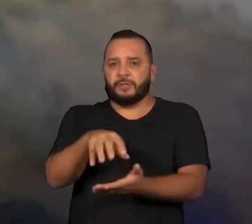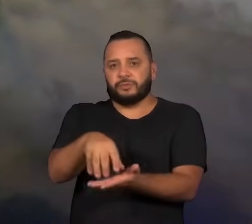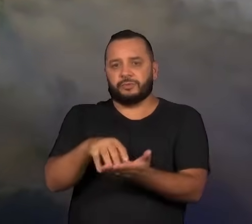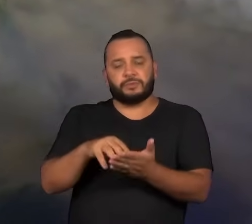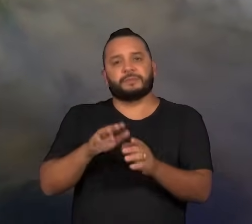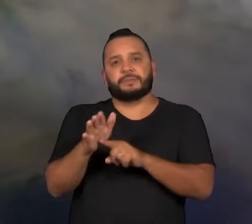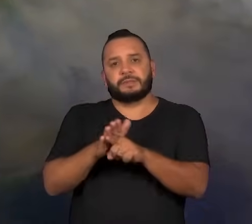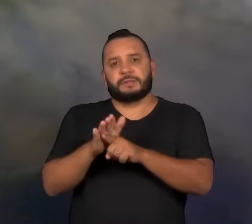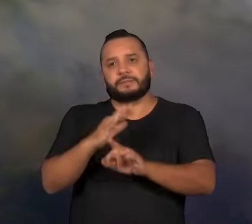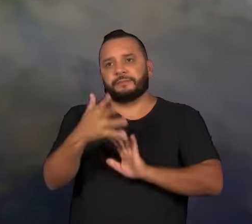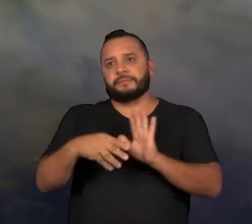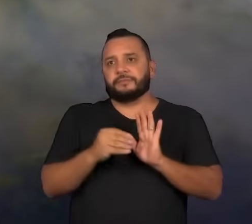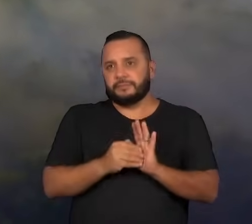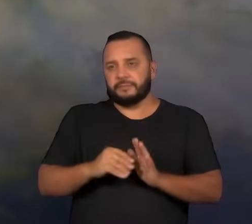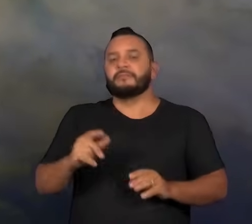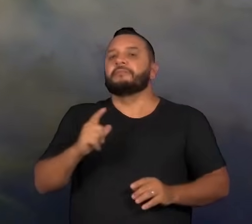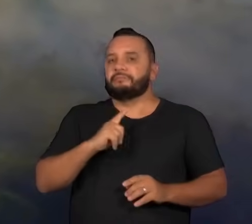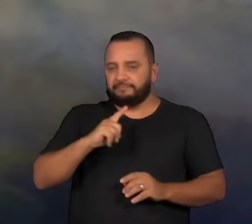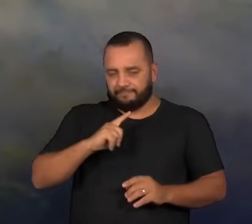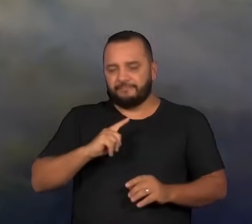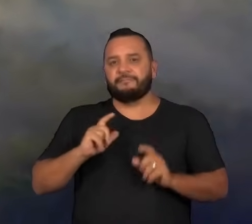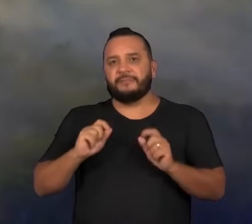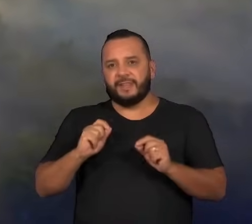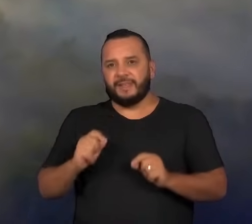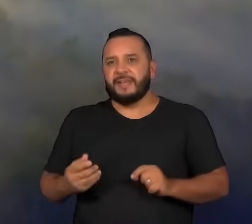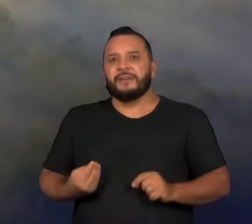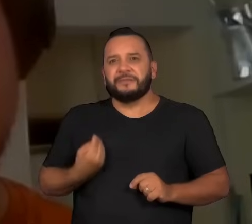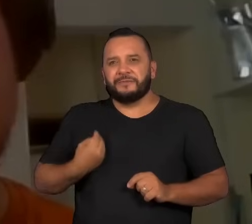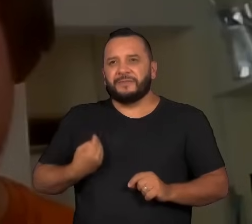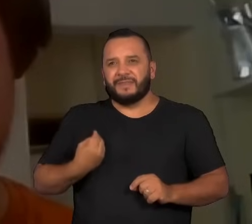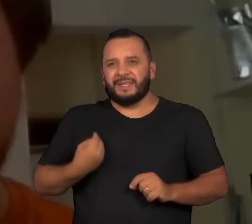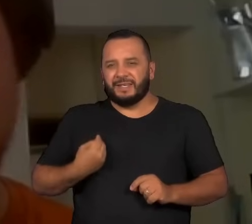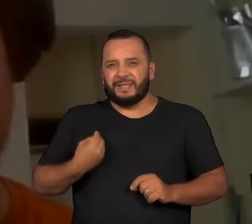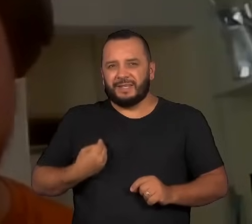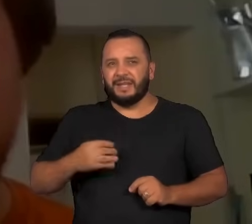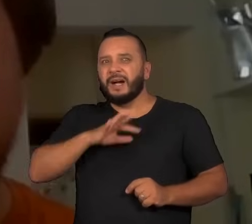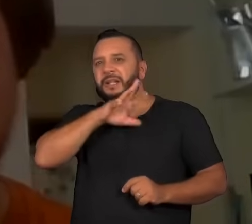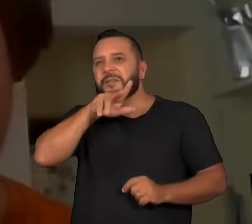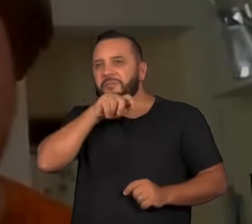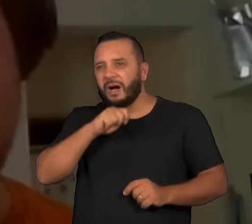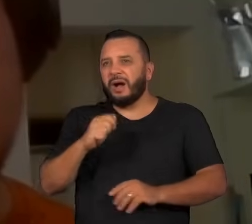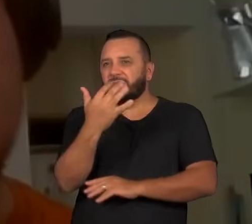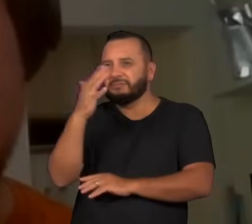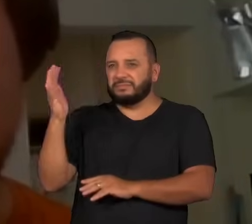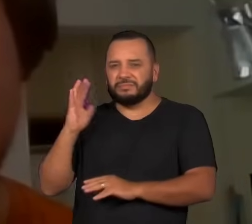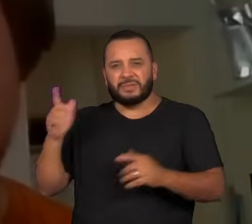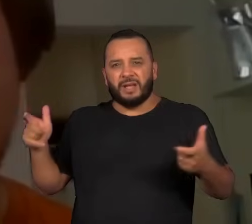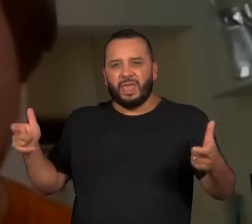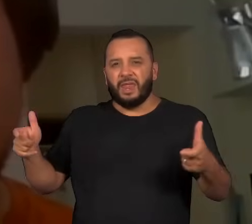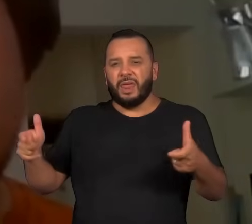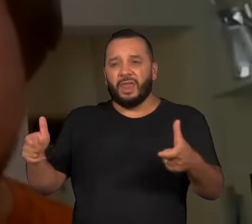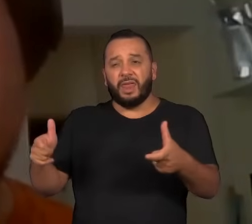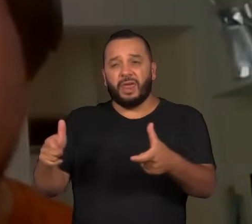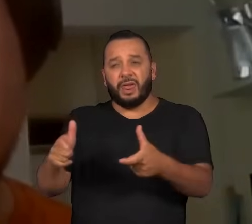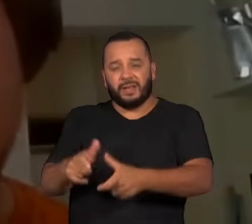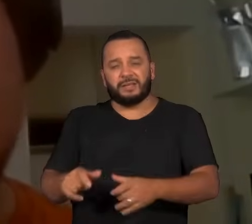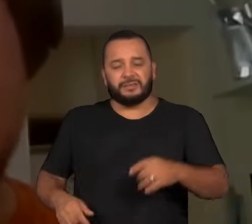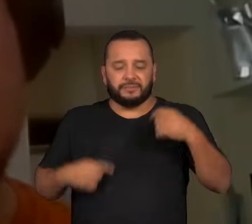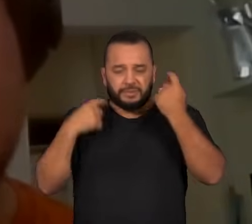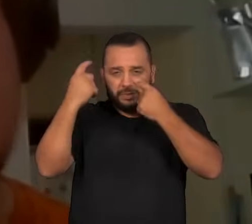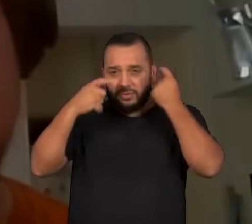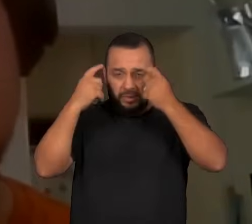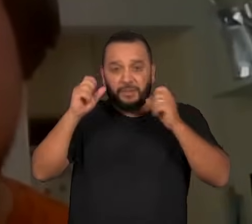possível perda de biodiversidade preocupa. Pode até levar à extinção, né? De espécies